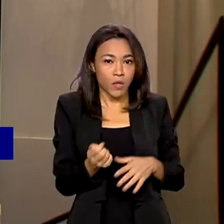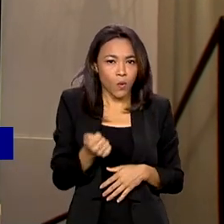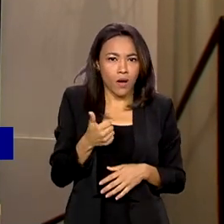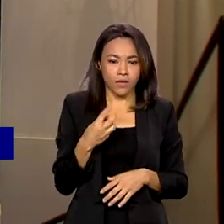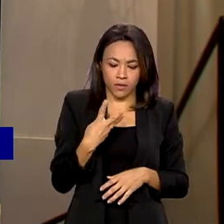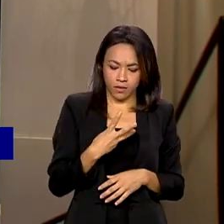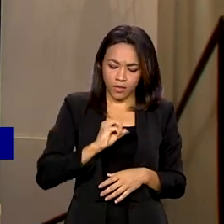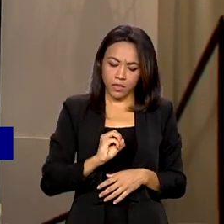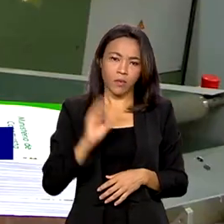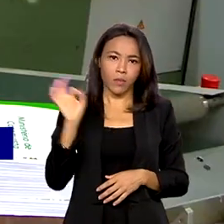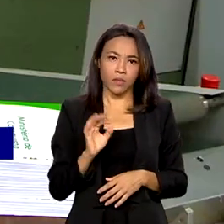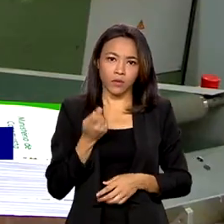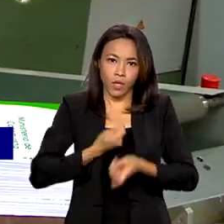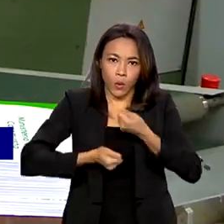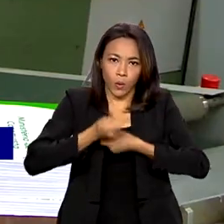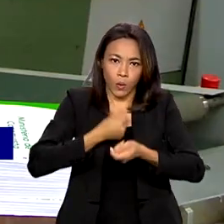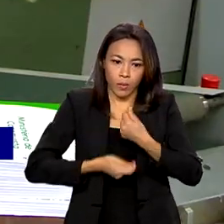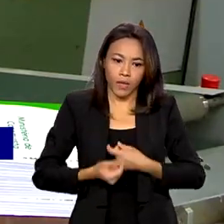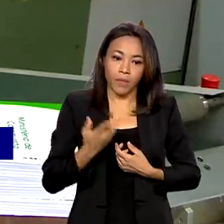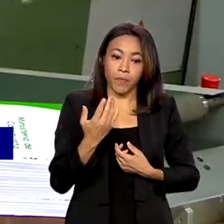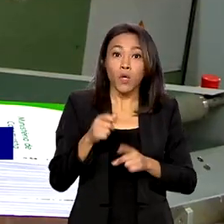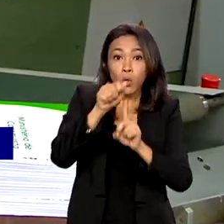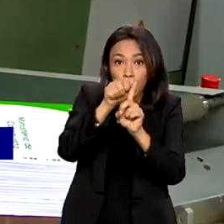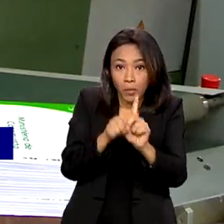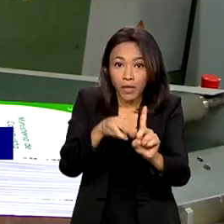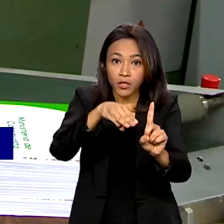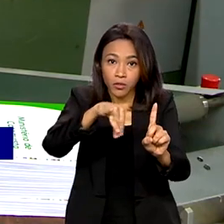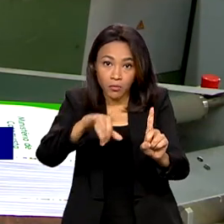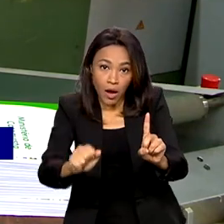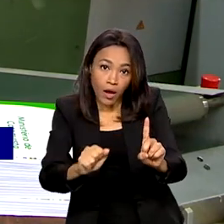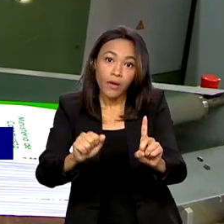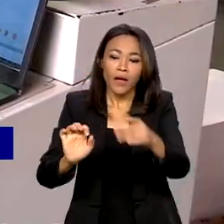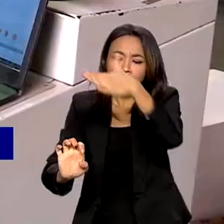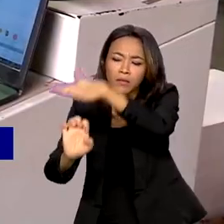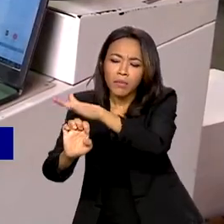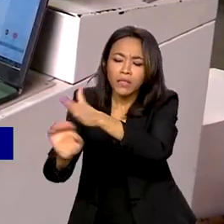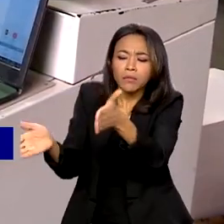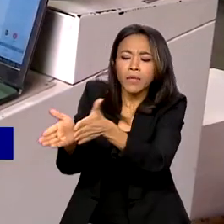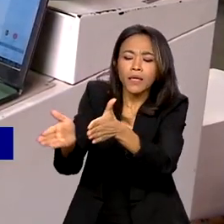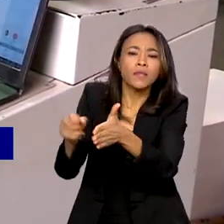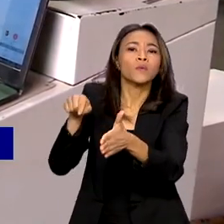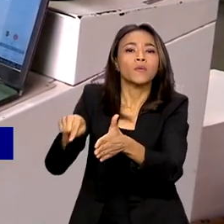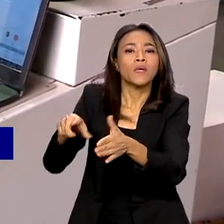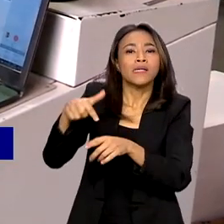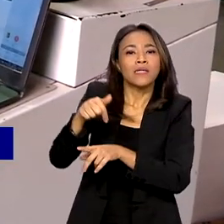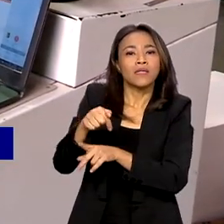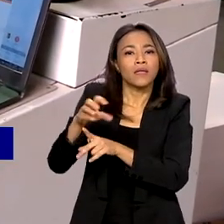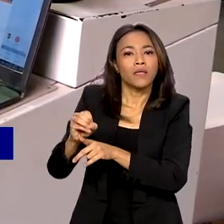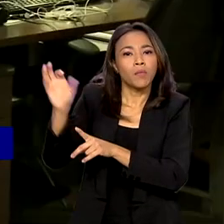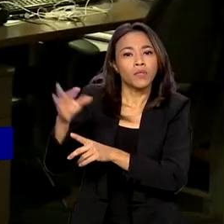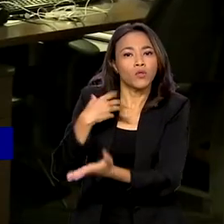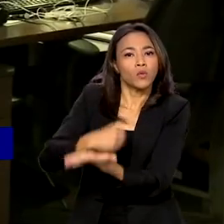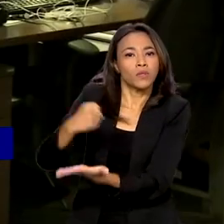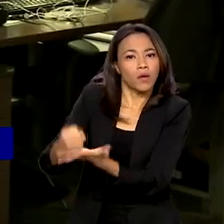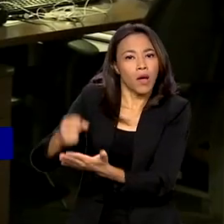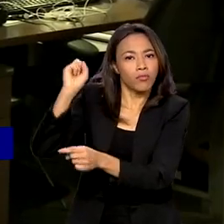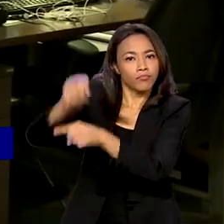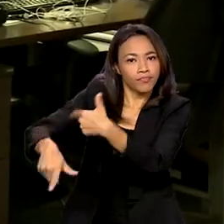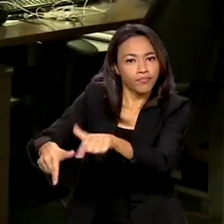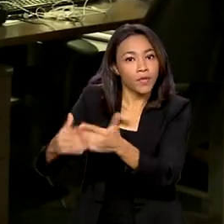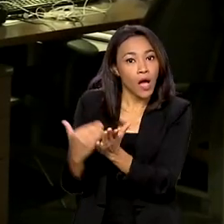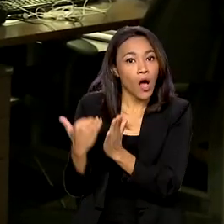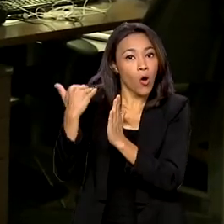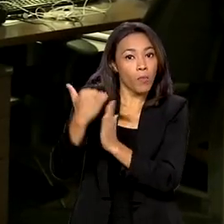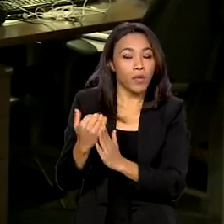da economia somente em maio os pequenos negócios responderam por 70% dos novos empregos com aumento de